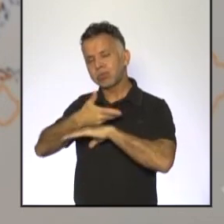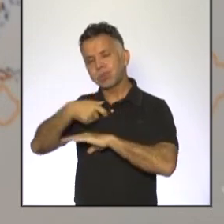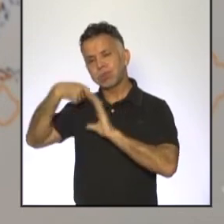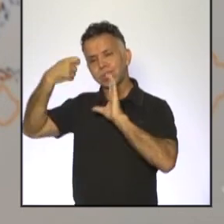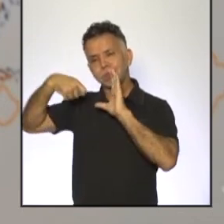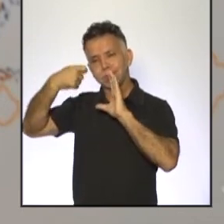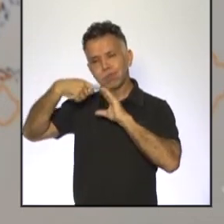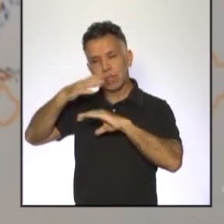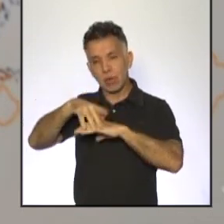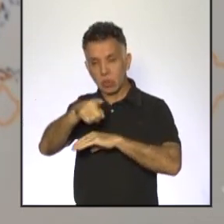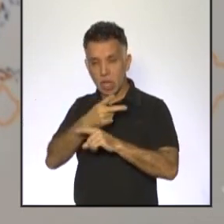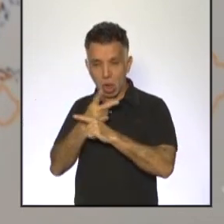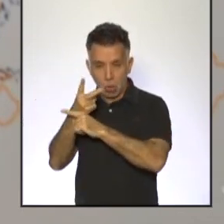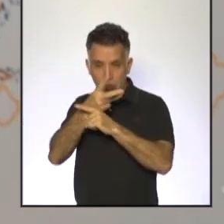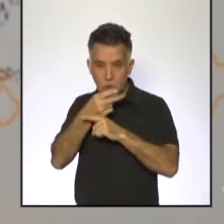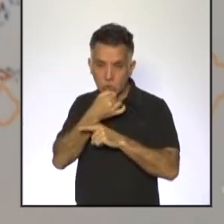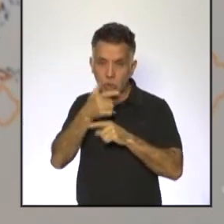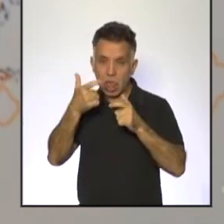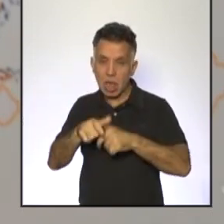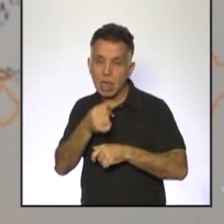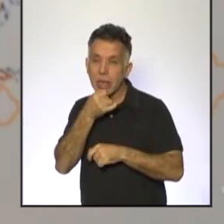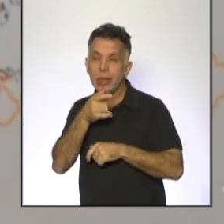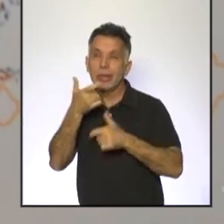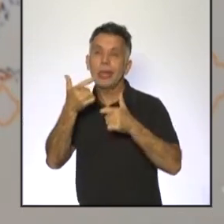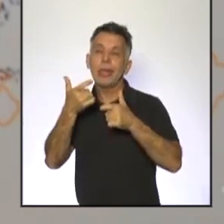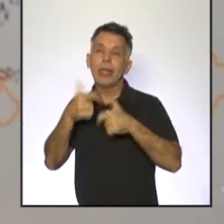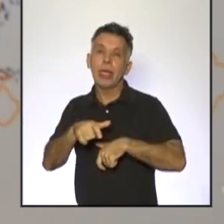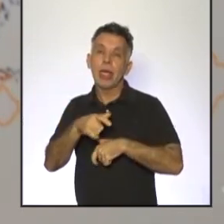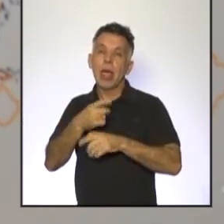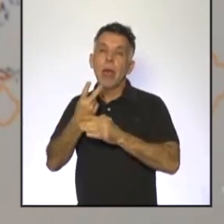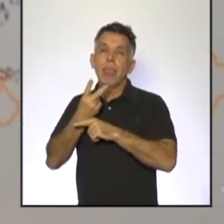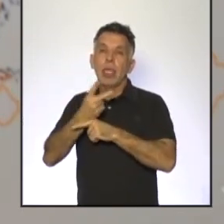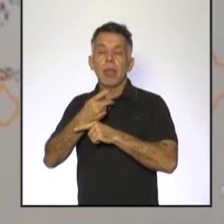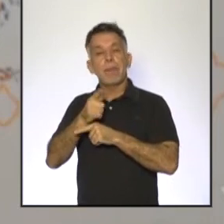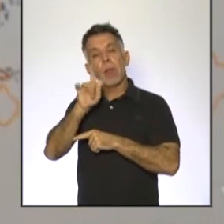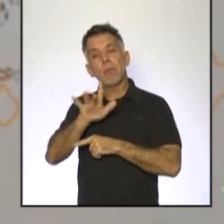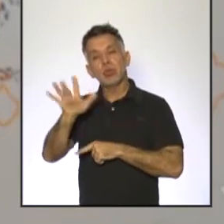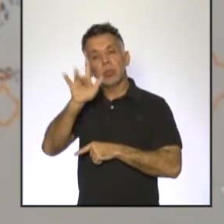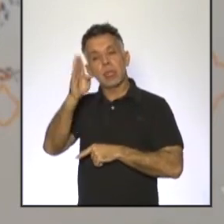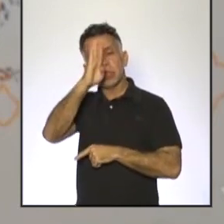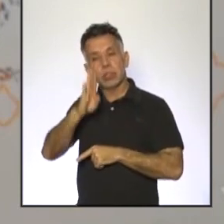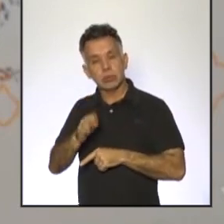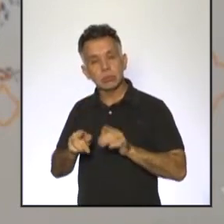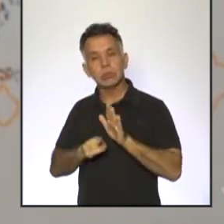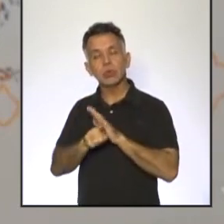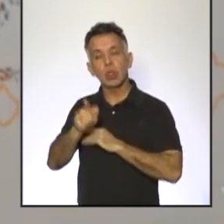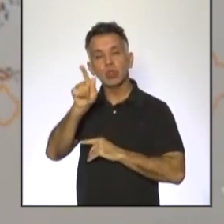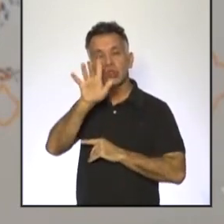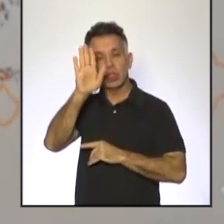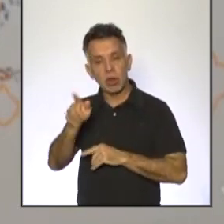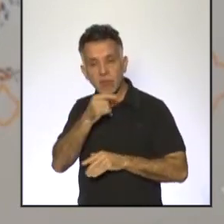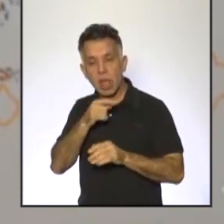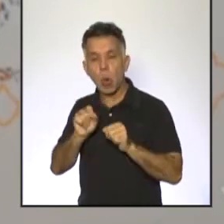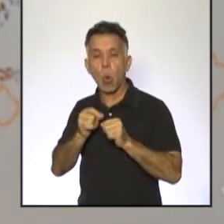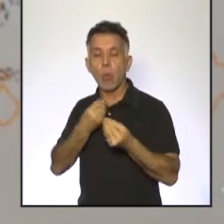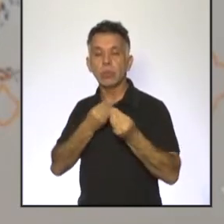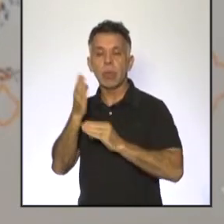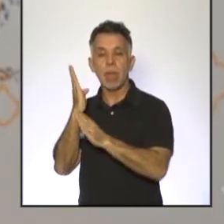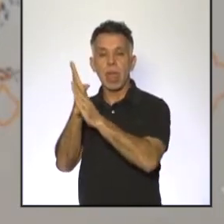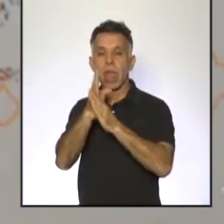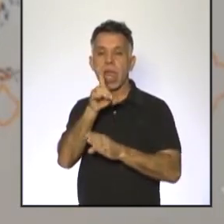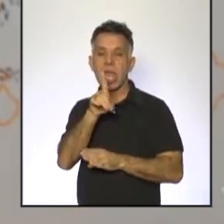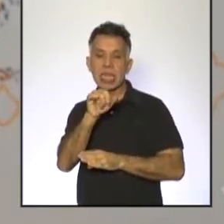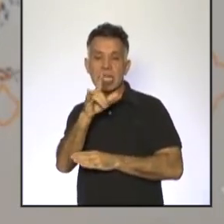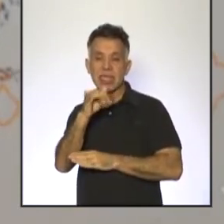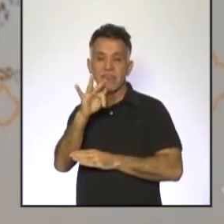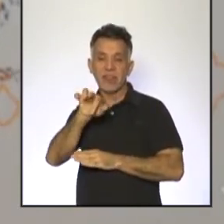procurarem efetivamente no Jurandir Ross, Geografia do Brasil, procurar na Geografia Física Moderna, procurar no Decifrando a Terra, procurar no